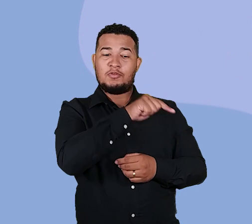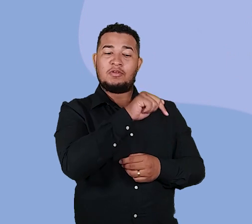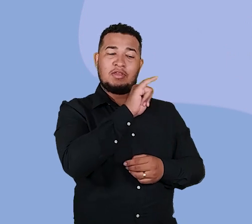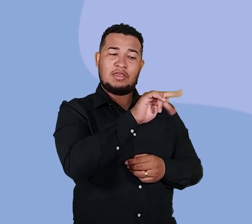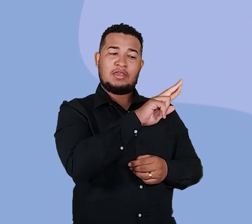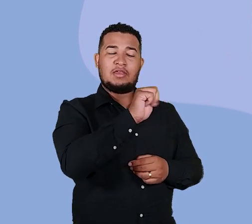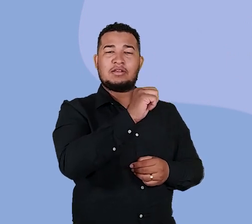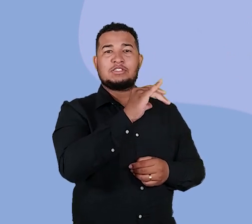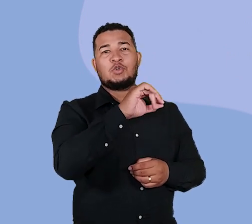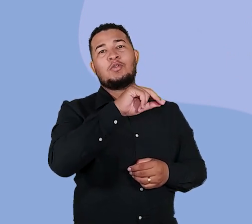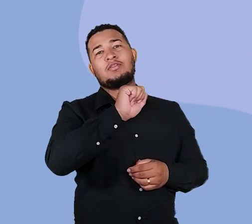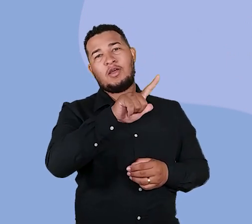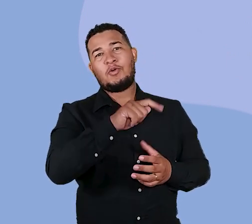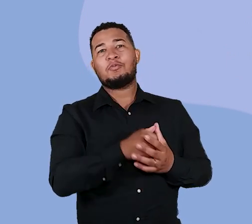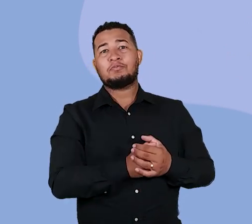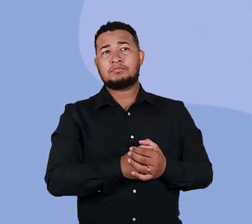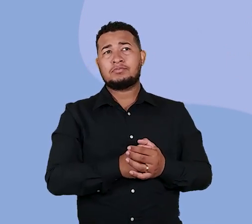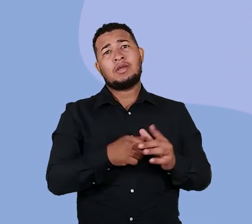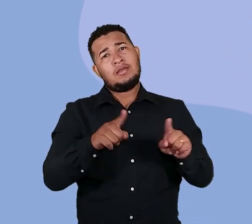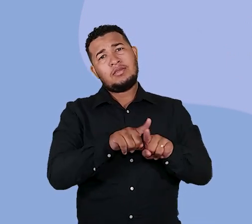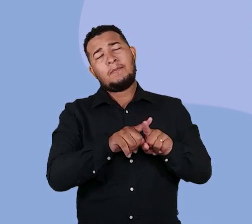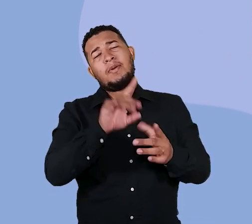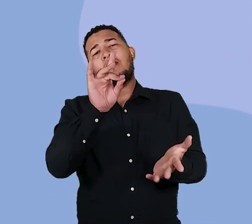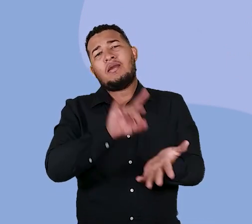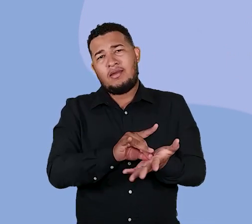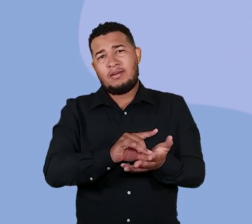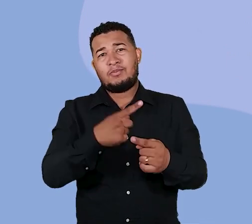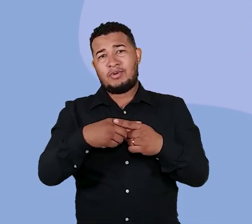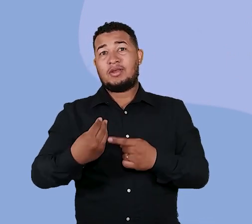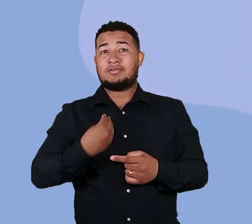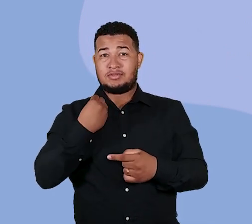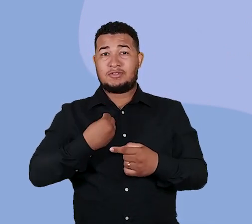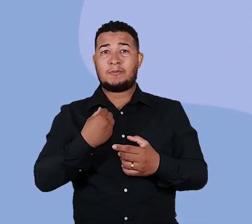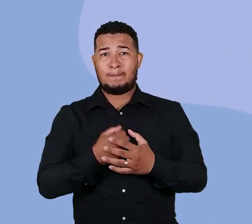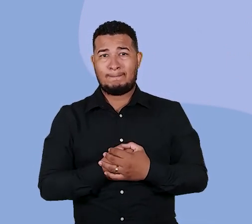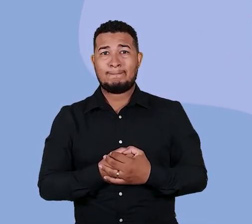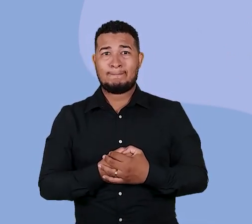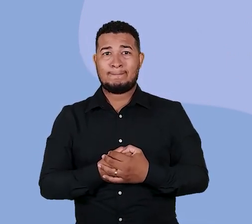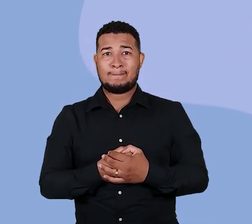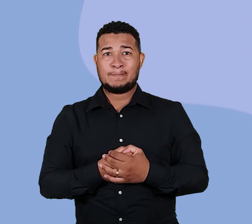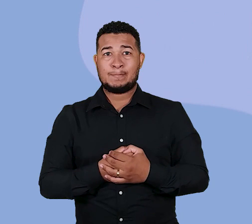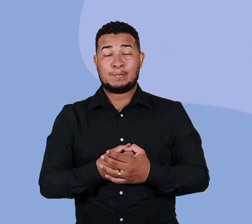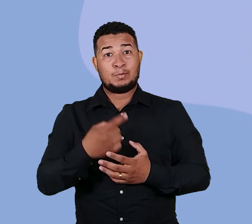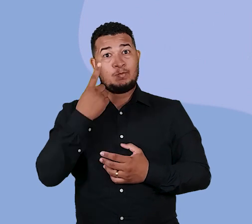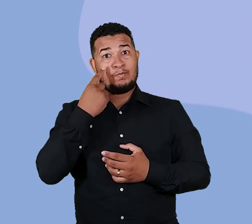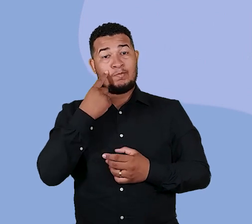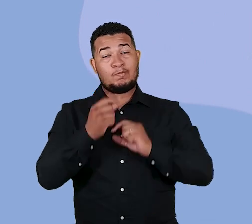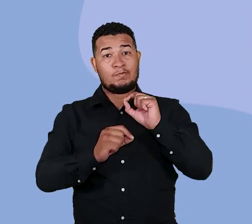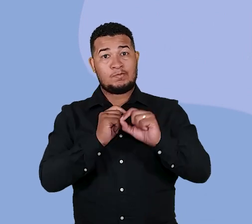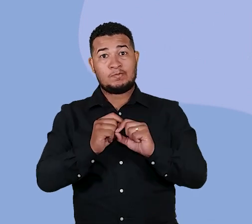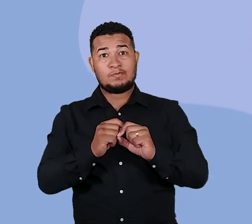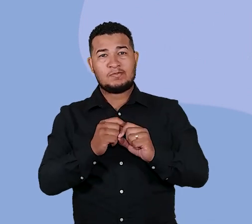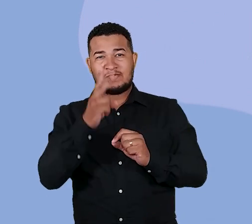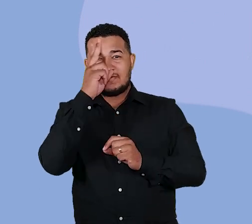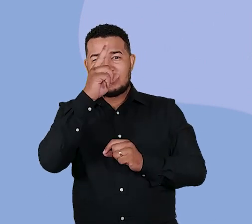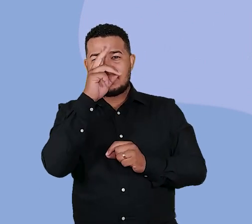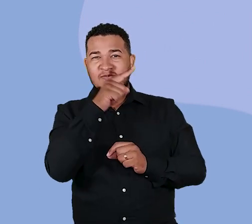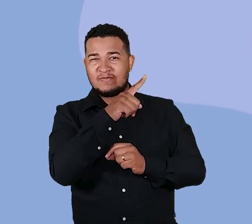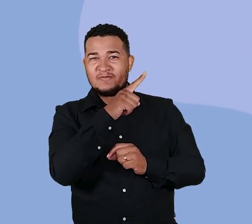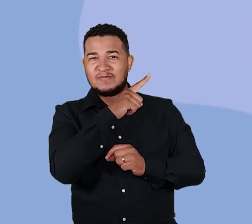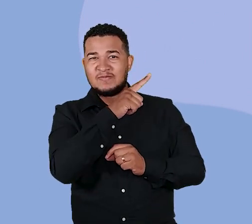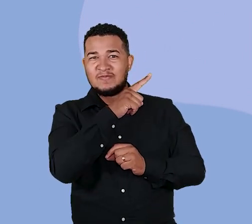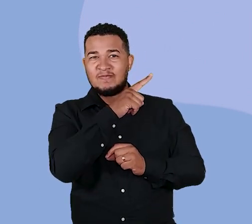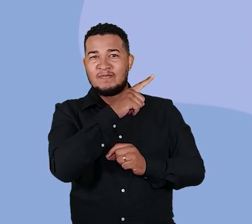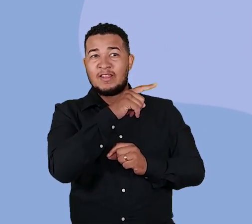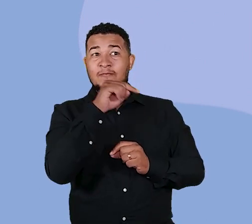irracional. E é claro que ele é real também, porque ele existe. Olha esse daí, o que é isso aí, hein? Tá lembrado